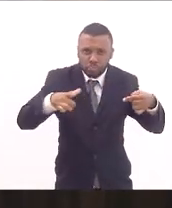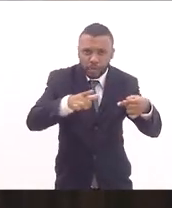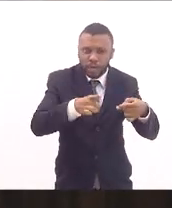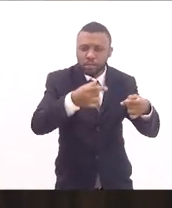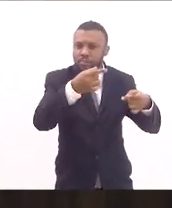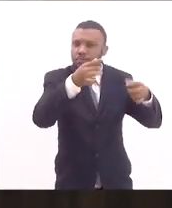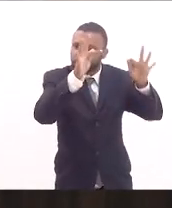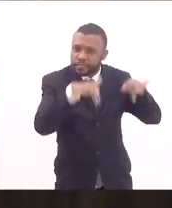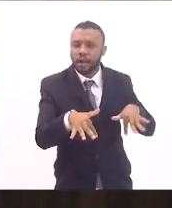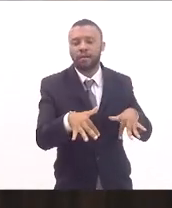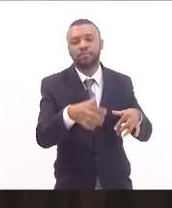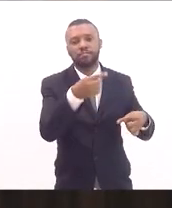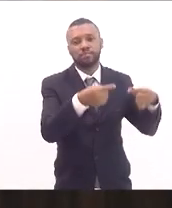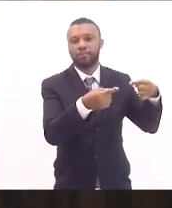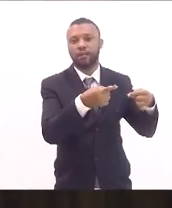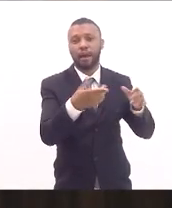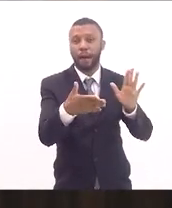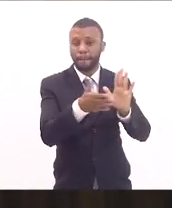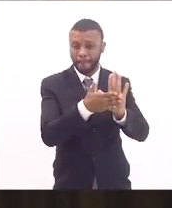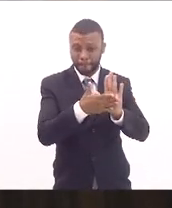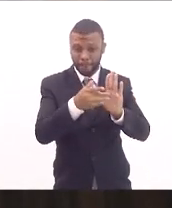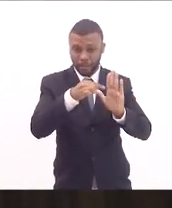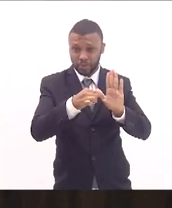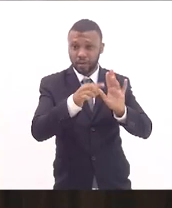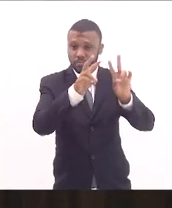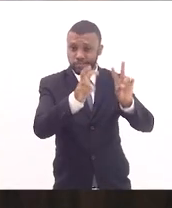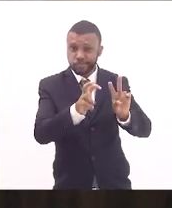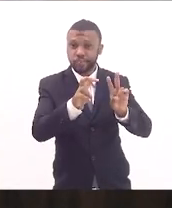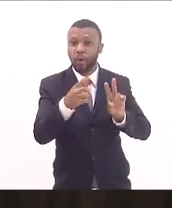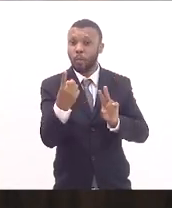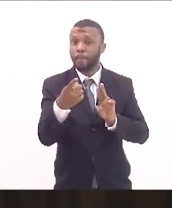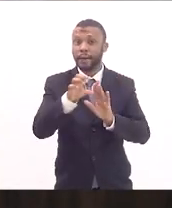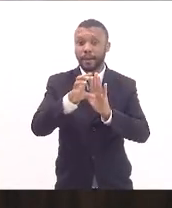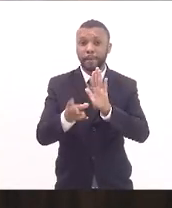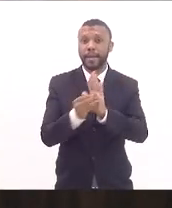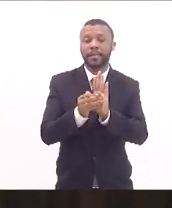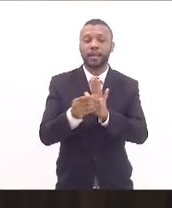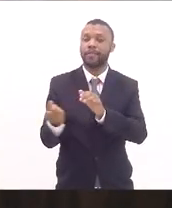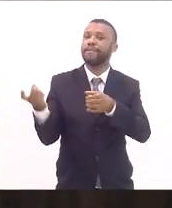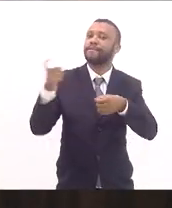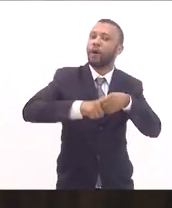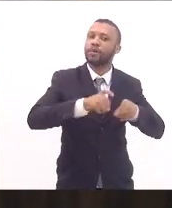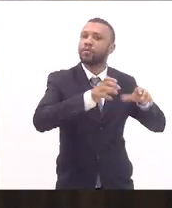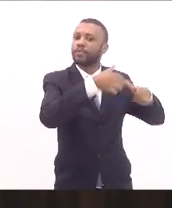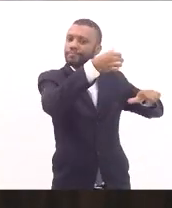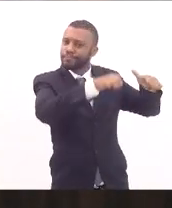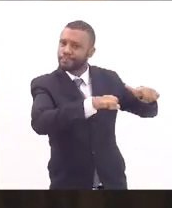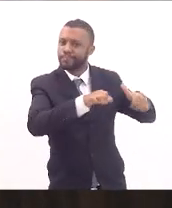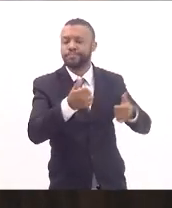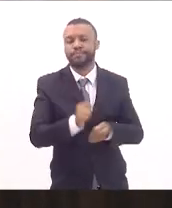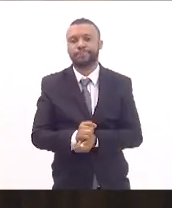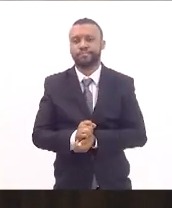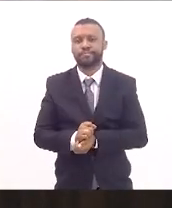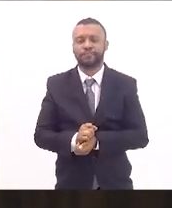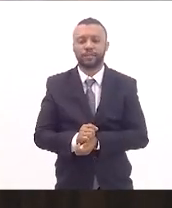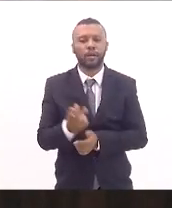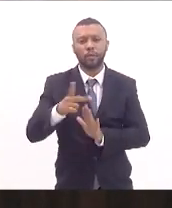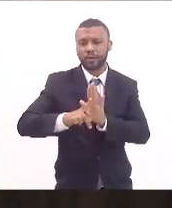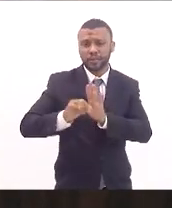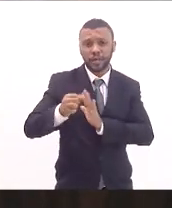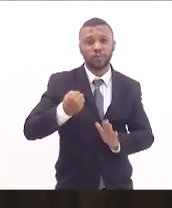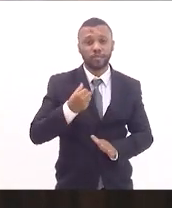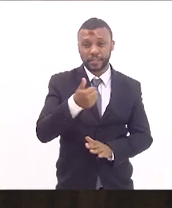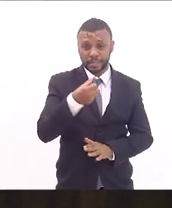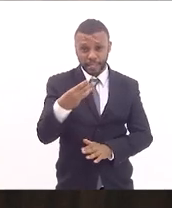a gente curtir encerrada a discussão presente proposta recebeu uma Emenda e retorna as comissões e tramitação ordinária em segunda discussão redação do Vencido o